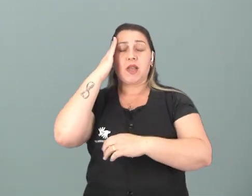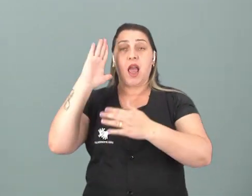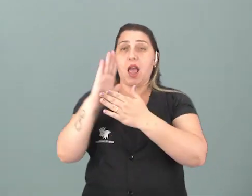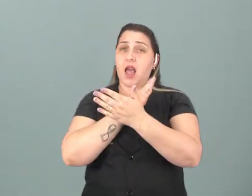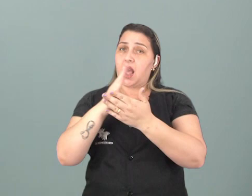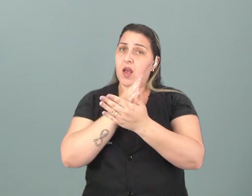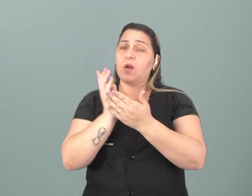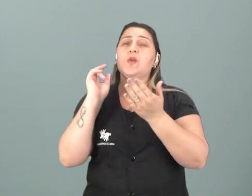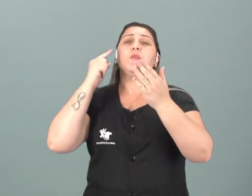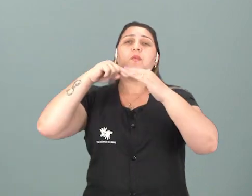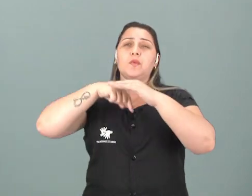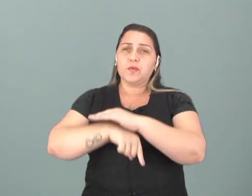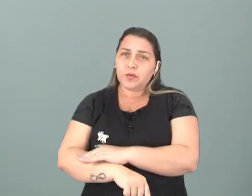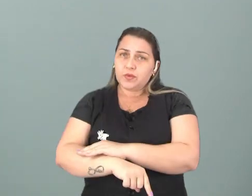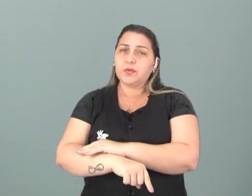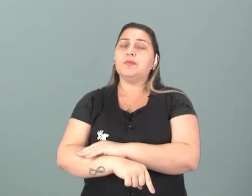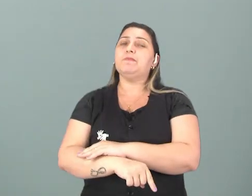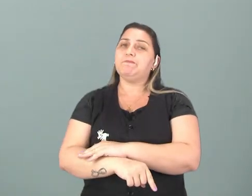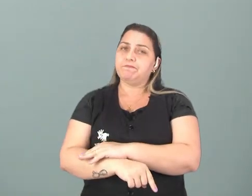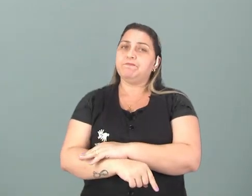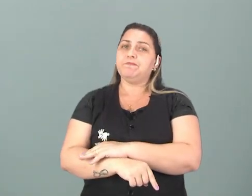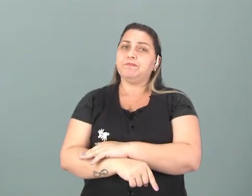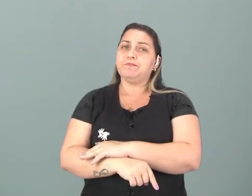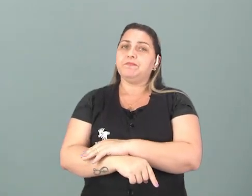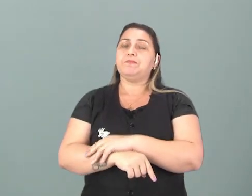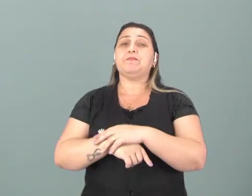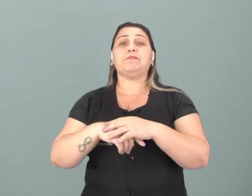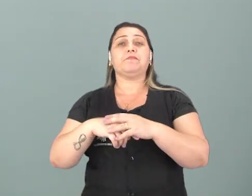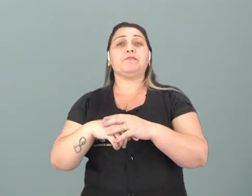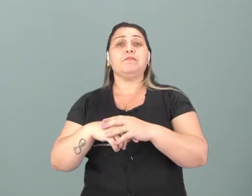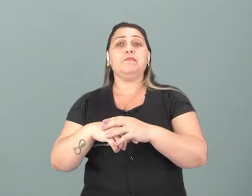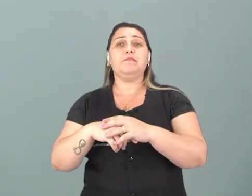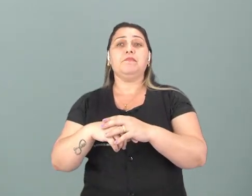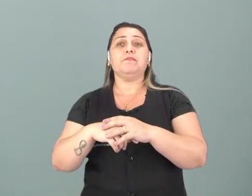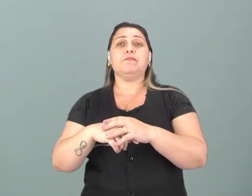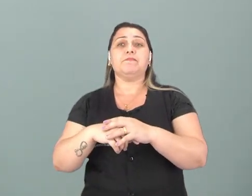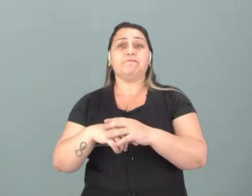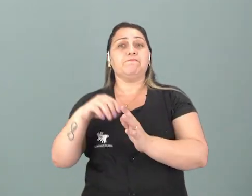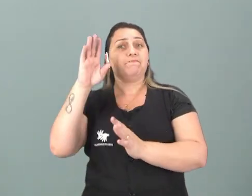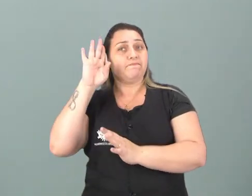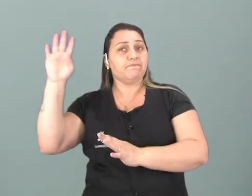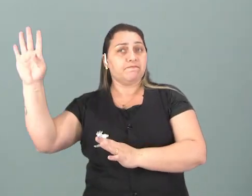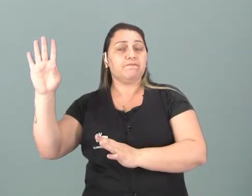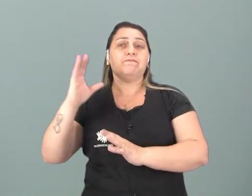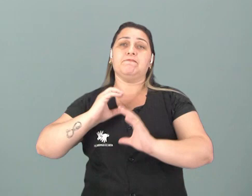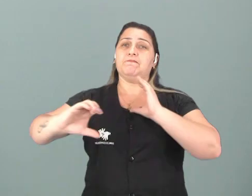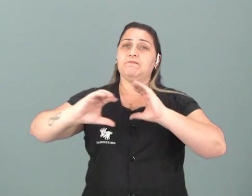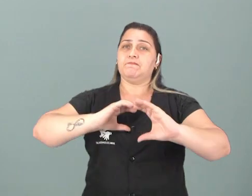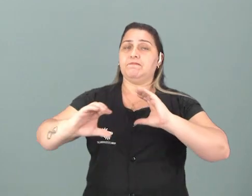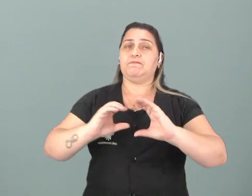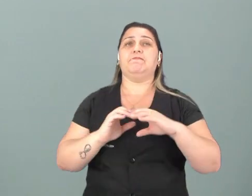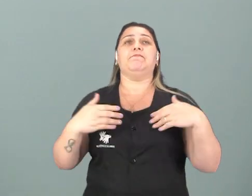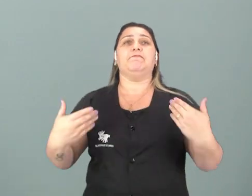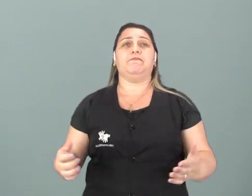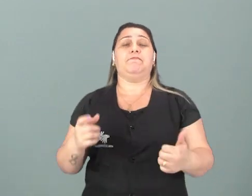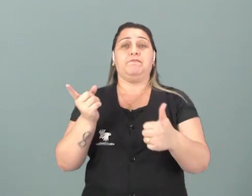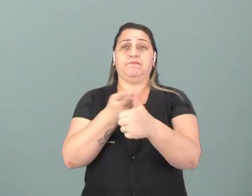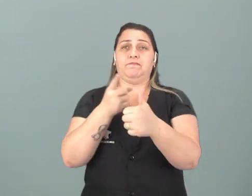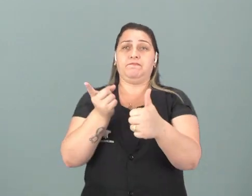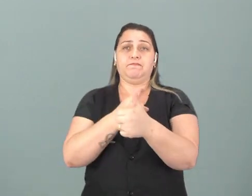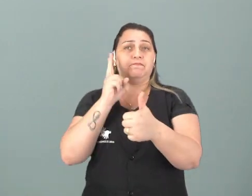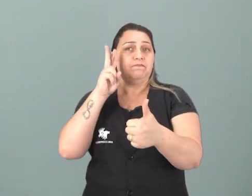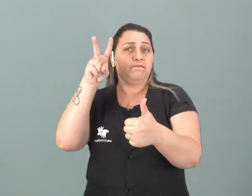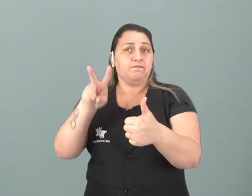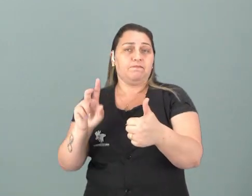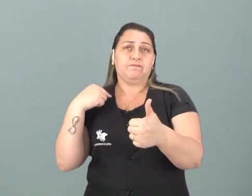mais específicas a respeito de teoria musical, beleza? Então vamos lá. Primeira coisa que nós vamos